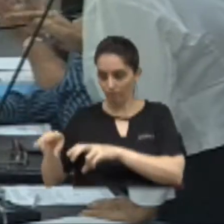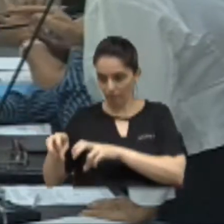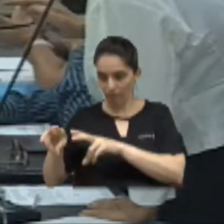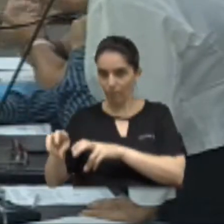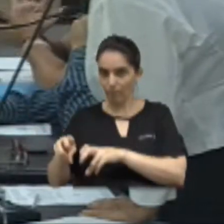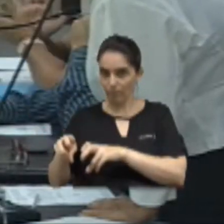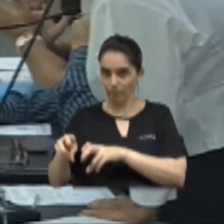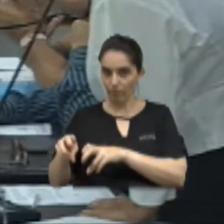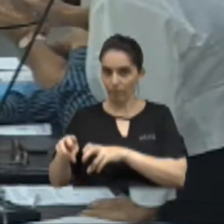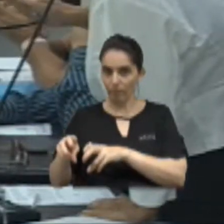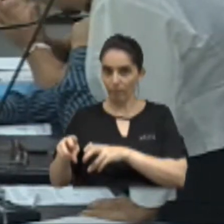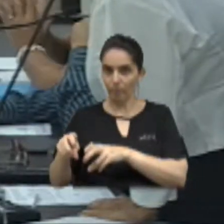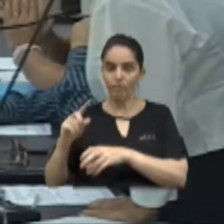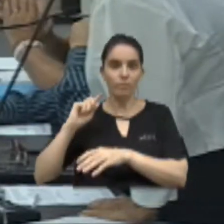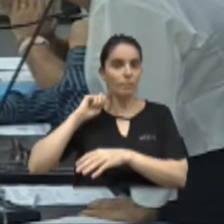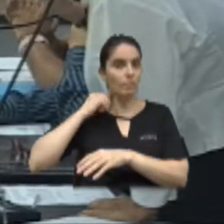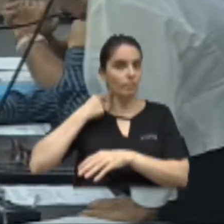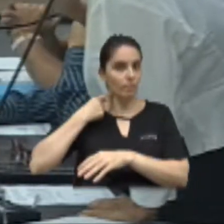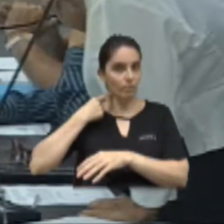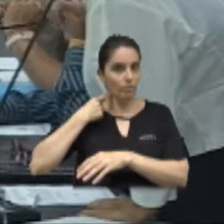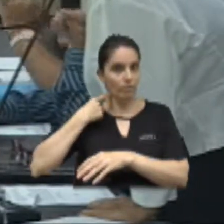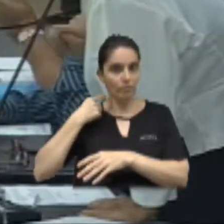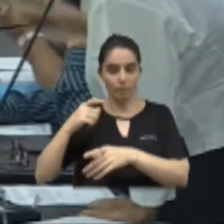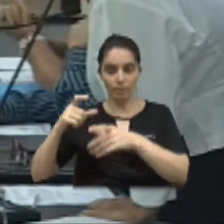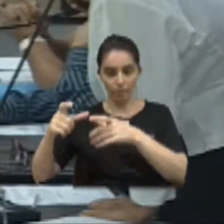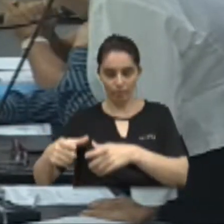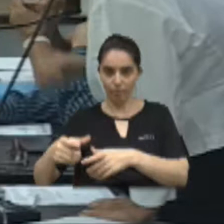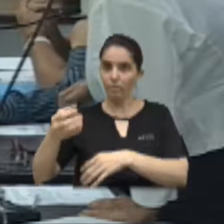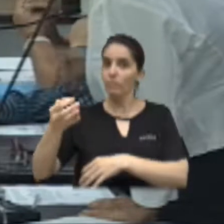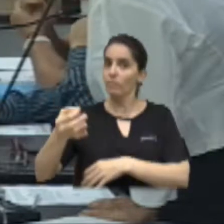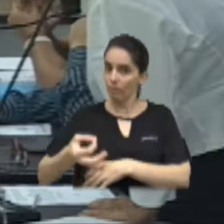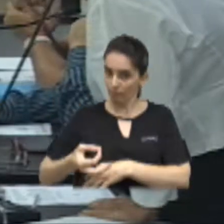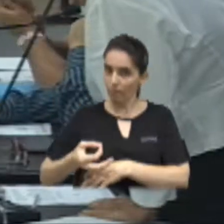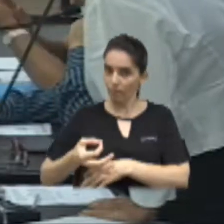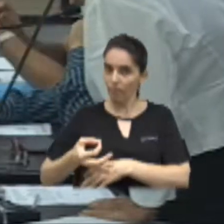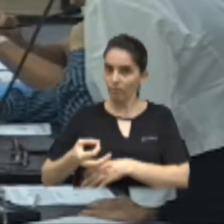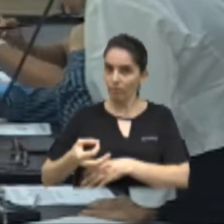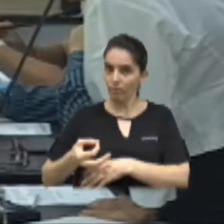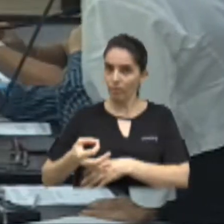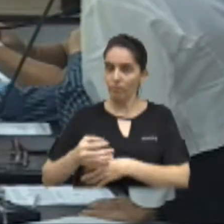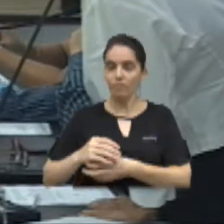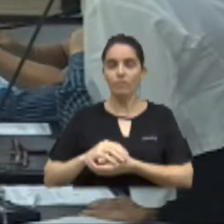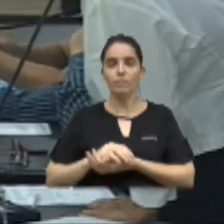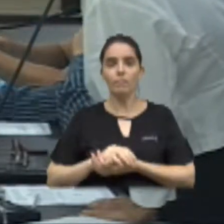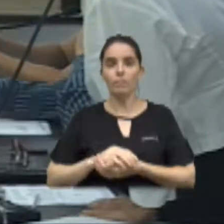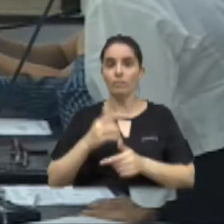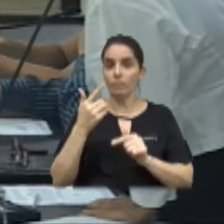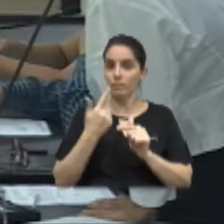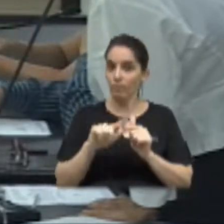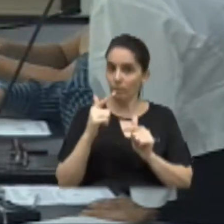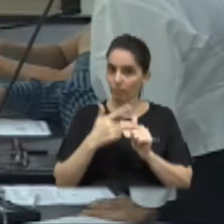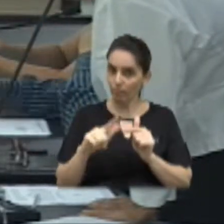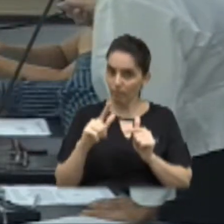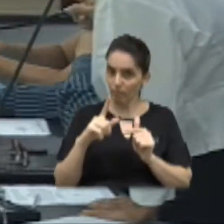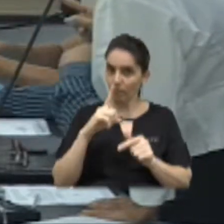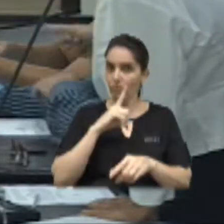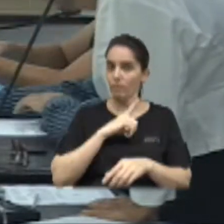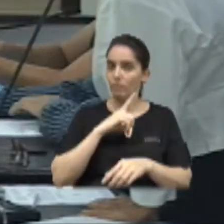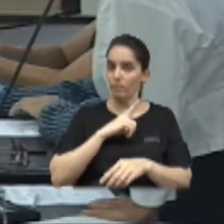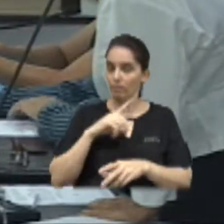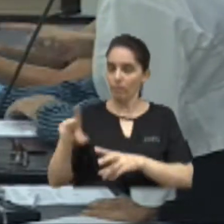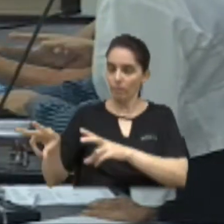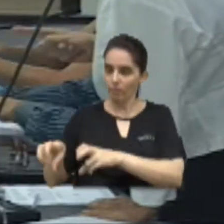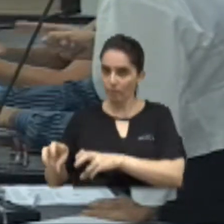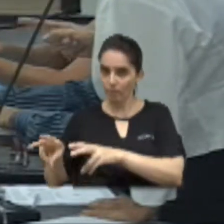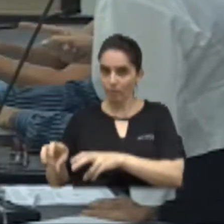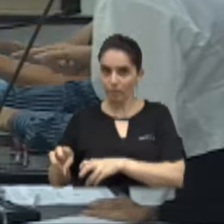acondicionam e colocam o lixo em lugar apropriado. O problema que temos na área rural são